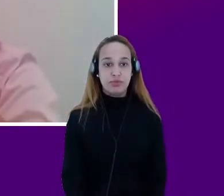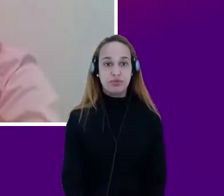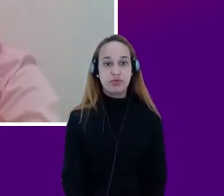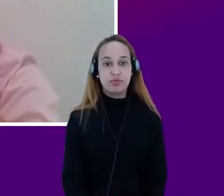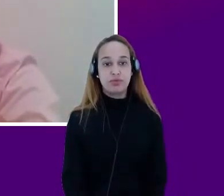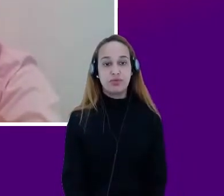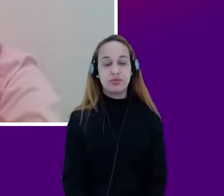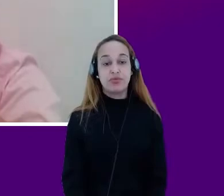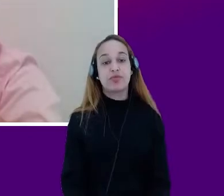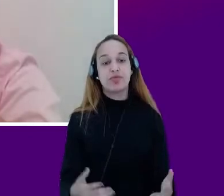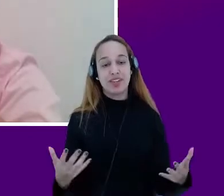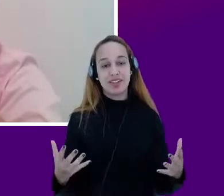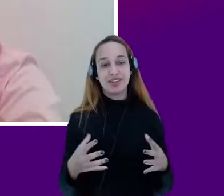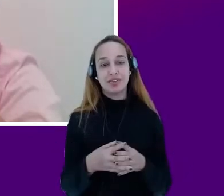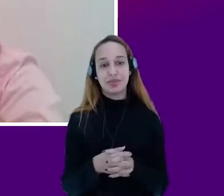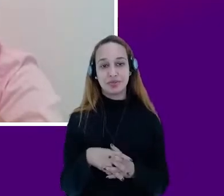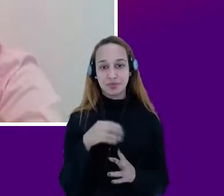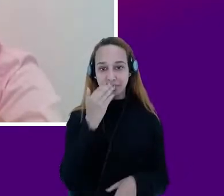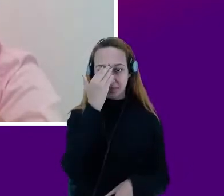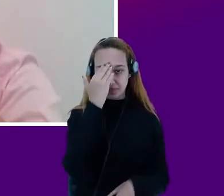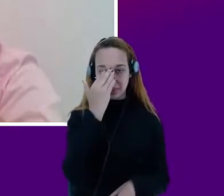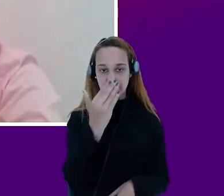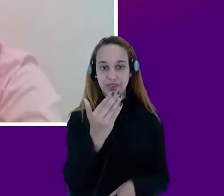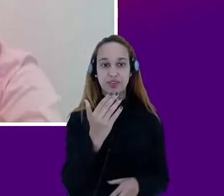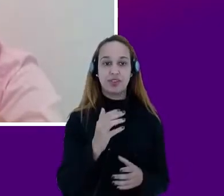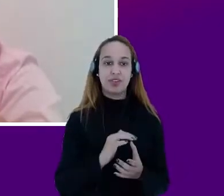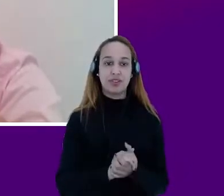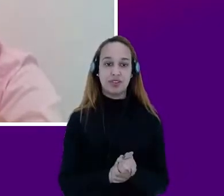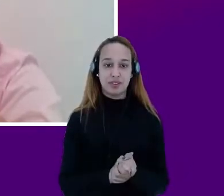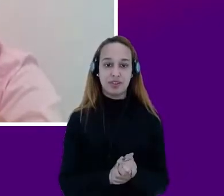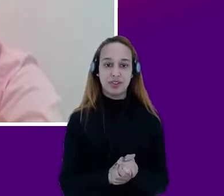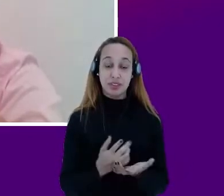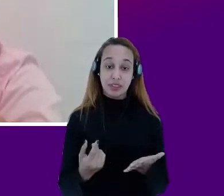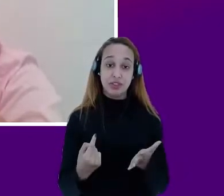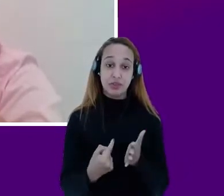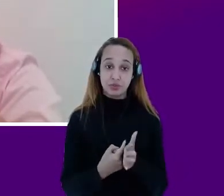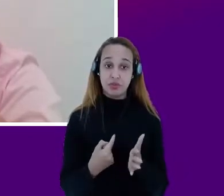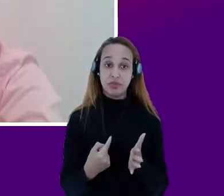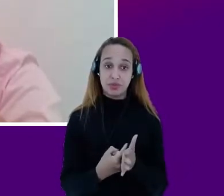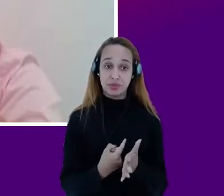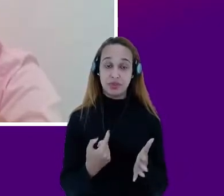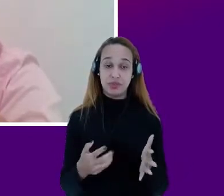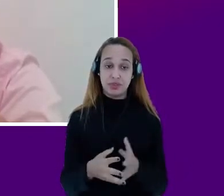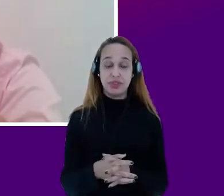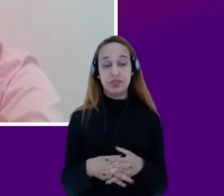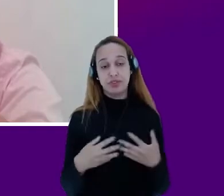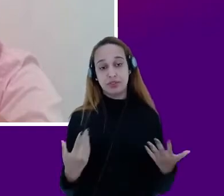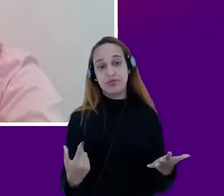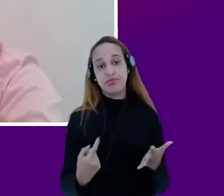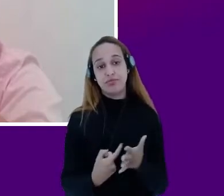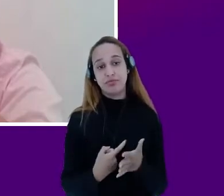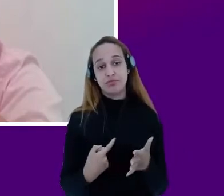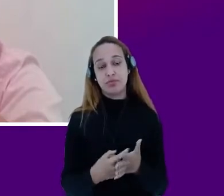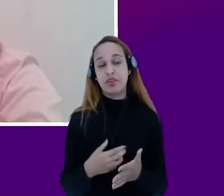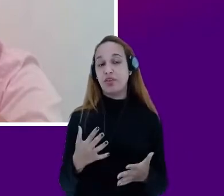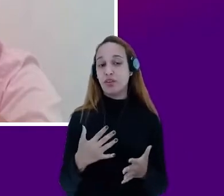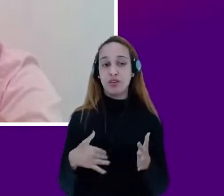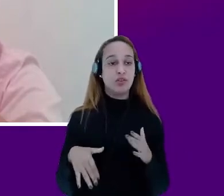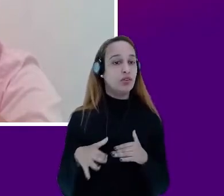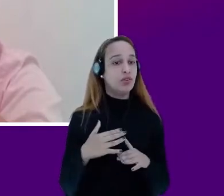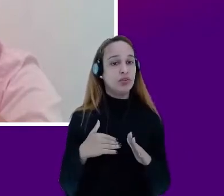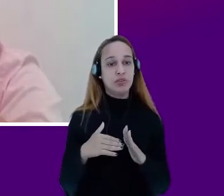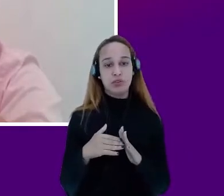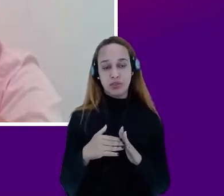Nayara, muito obrigado. Obrigado pelas perguntas. Acho que são perguntas que todos